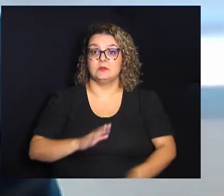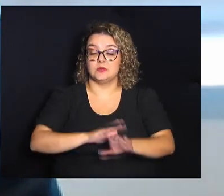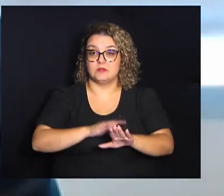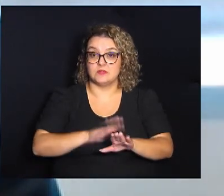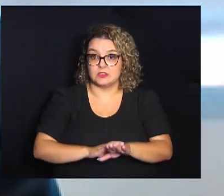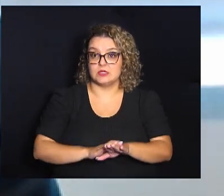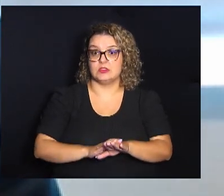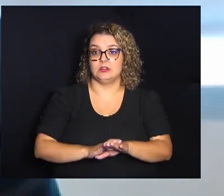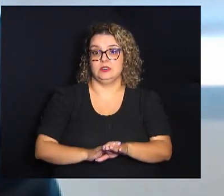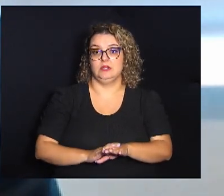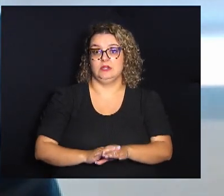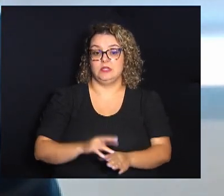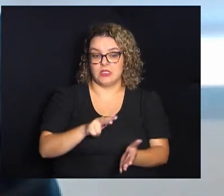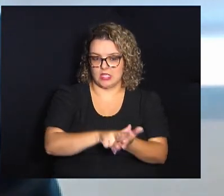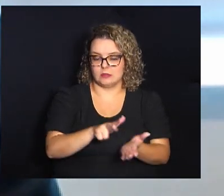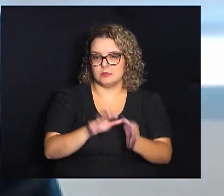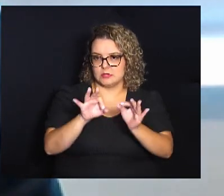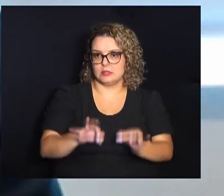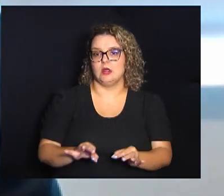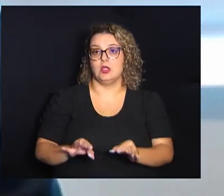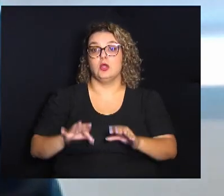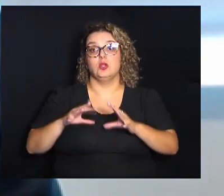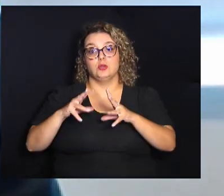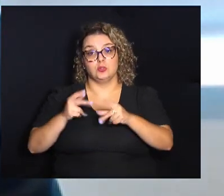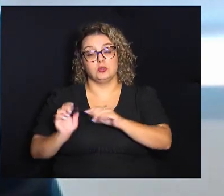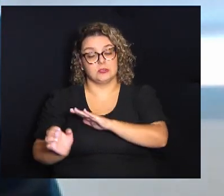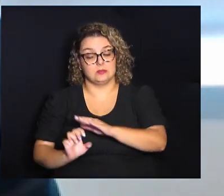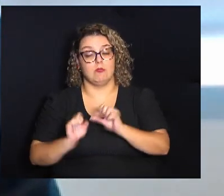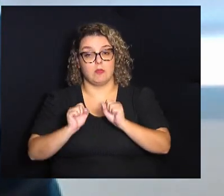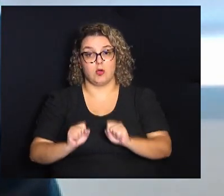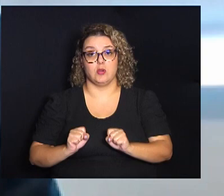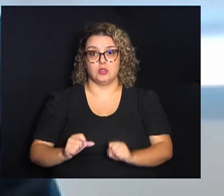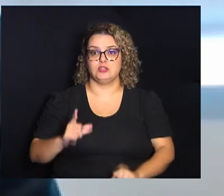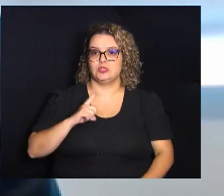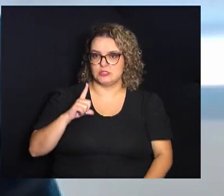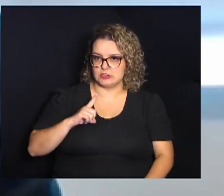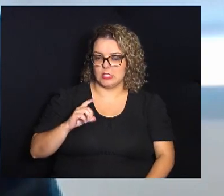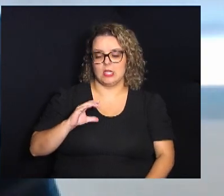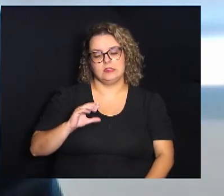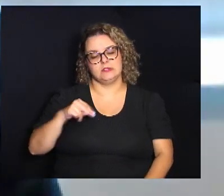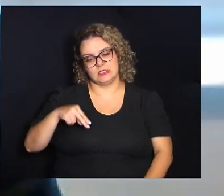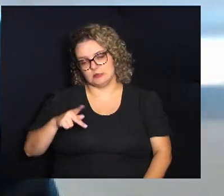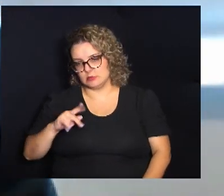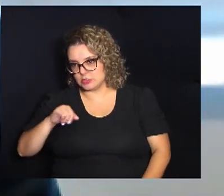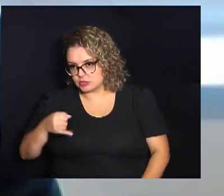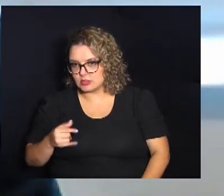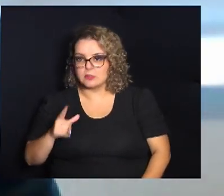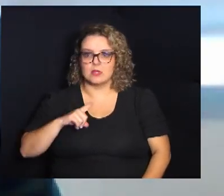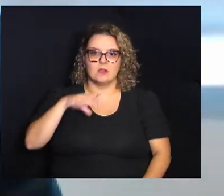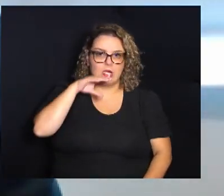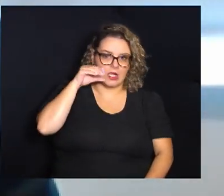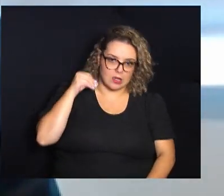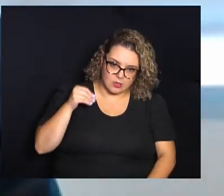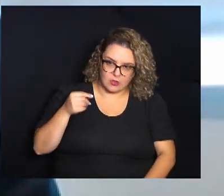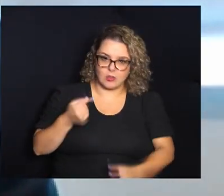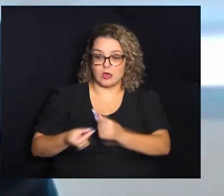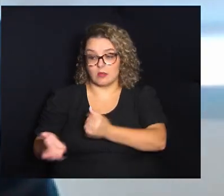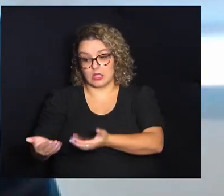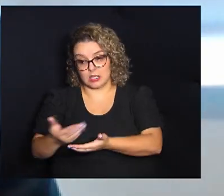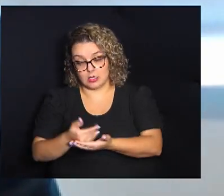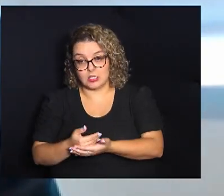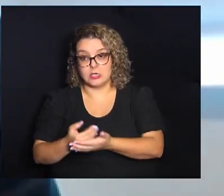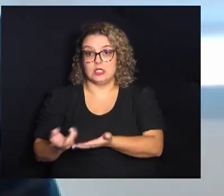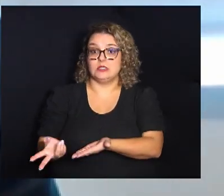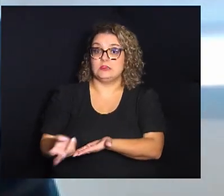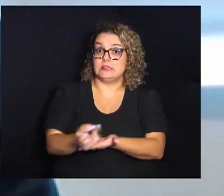empresas poderão estar fisicamente aqui. Elas vão ter um CNPJ, elas vão ter funcionários, elas vão ter que recolher tributos,